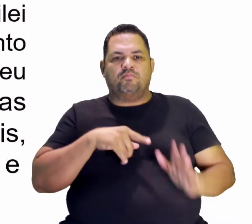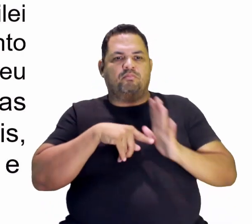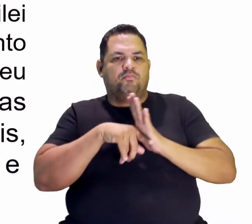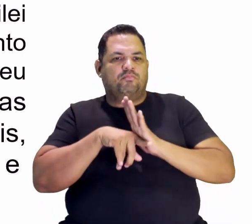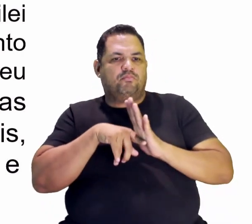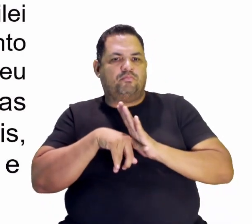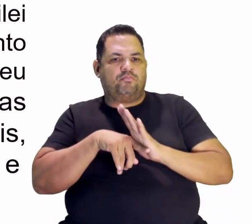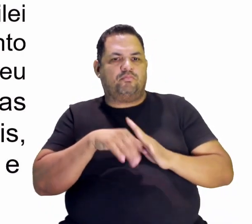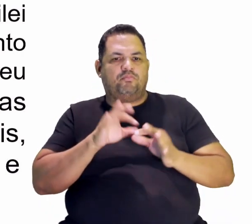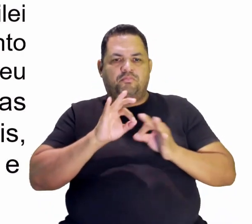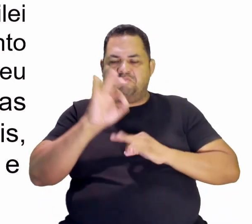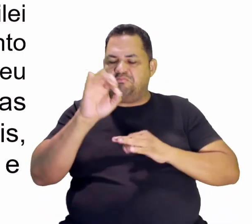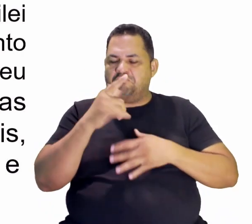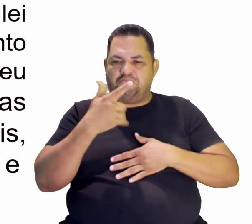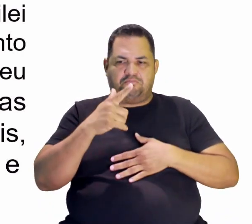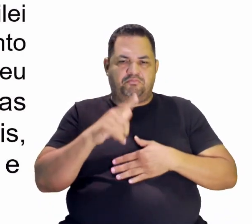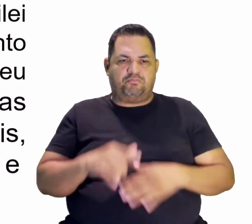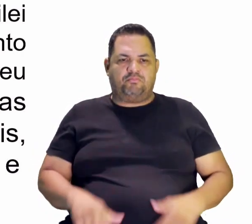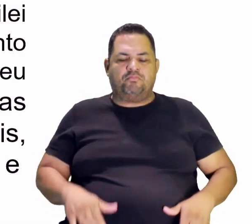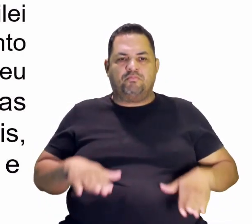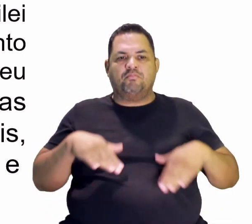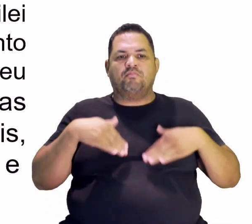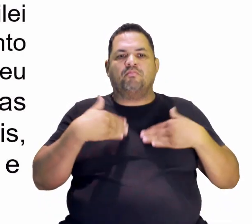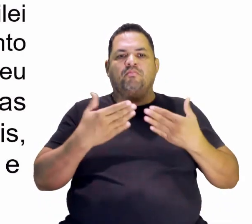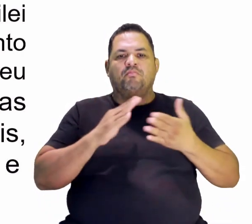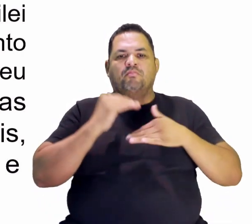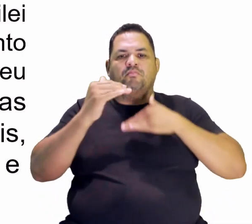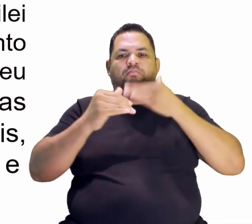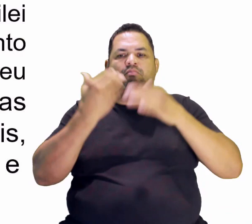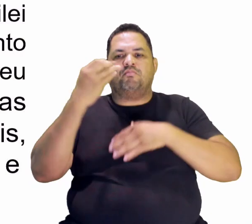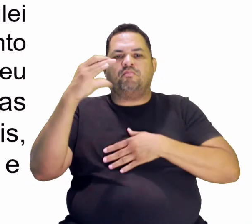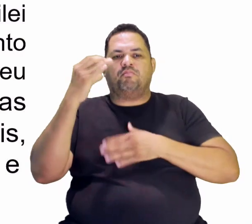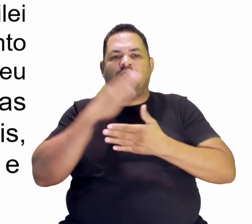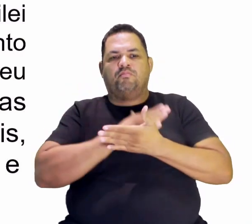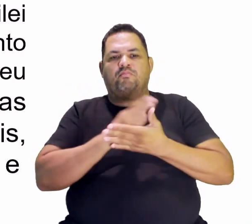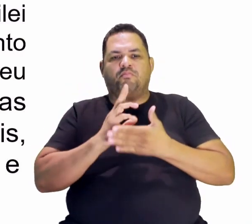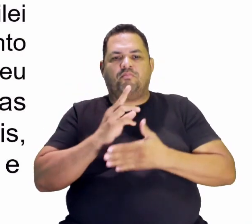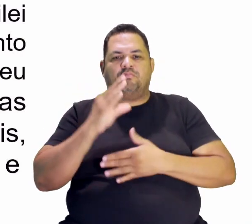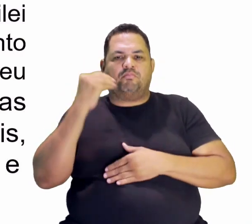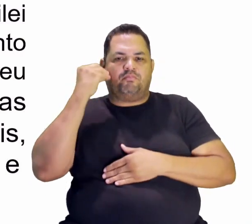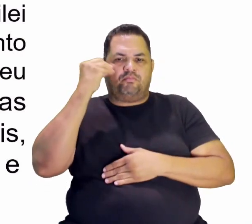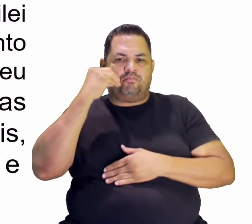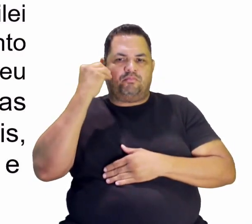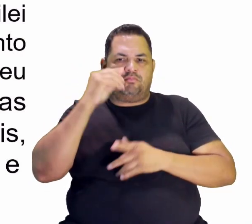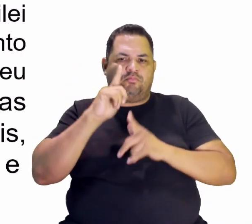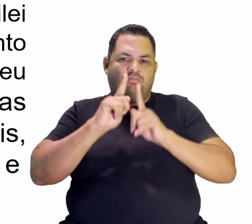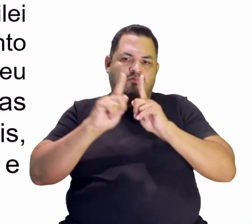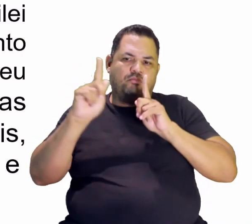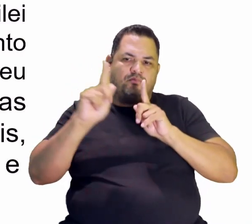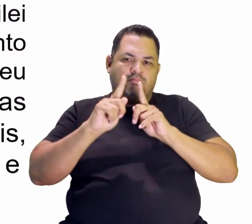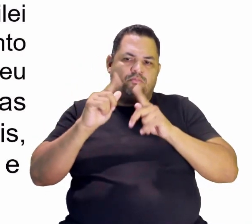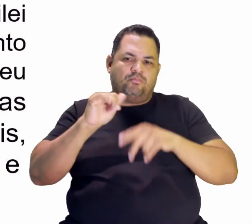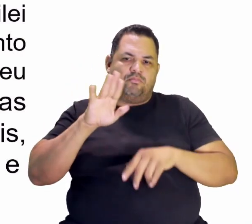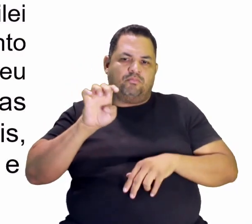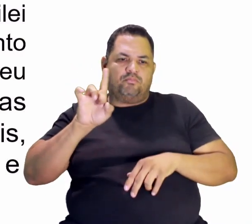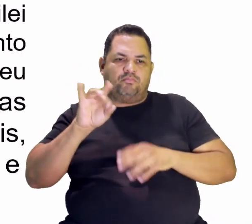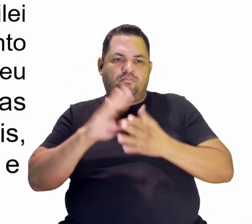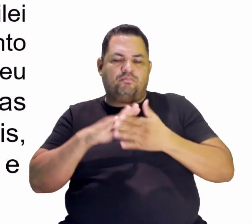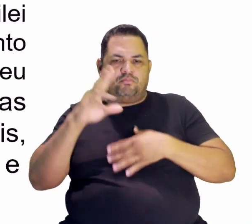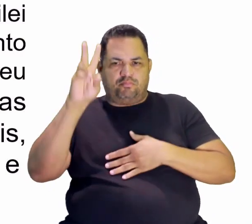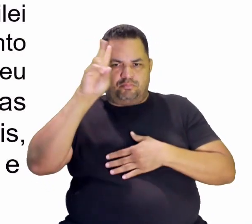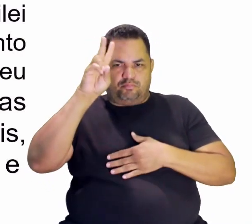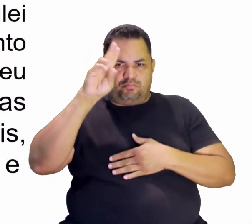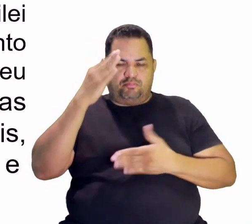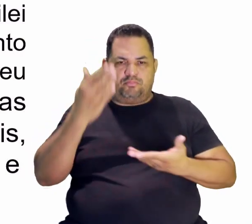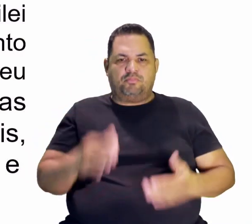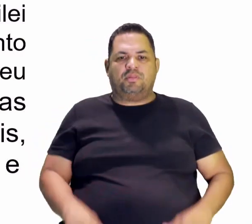experimentos, nem medidas. Com o desenvolvimento da ciência e o início do processo experimental por Galileu Galilei, lembra, gente, que